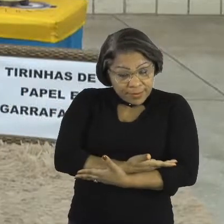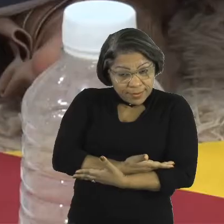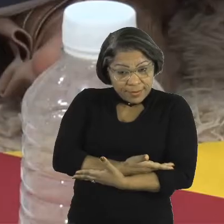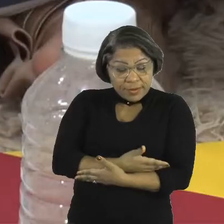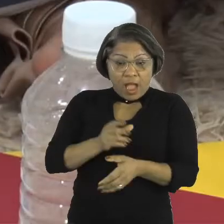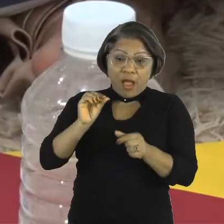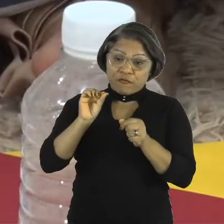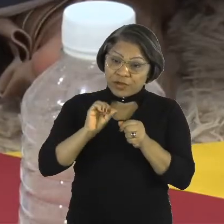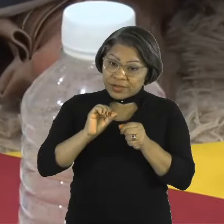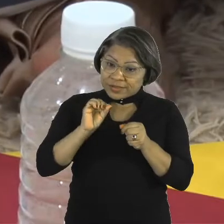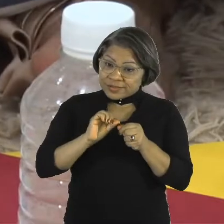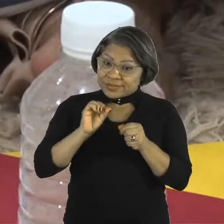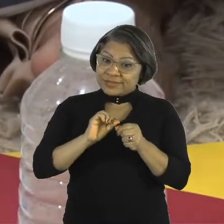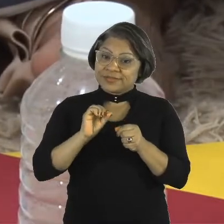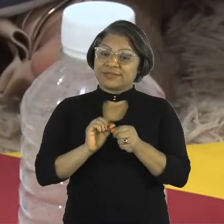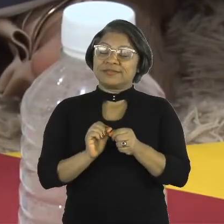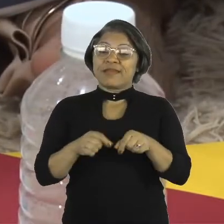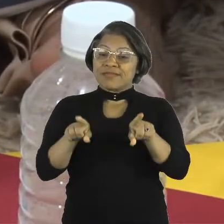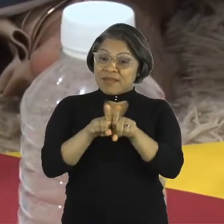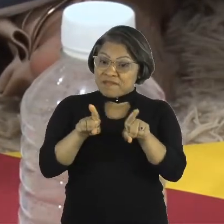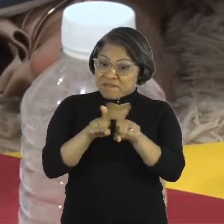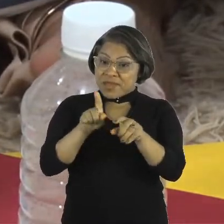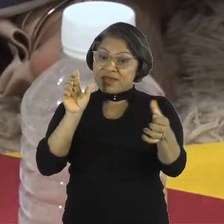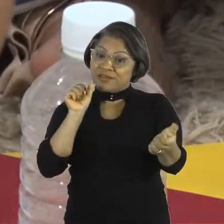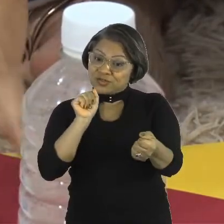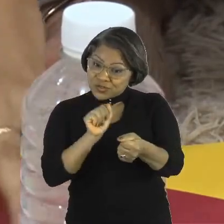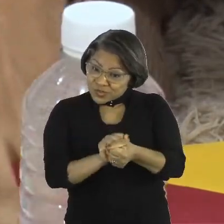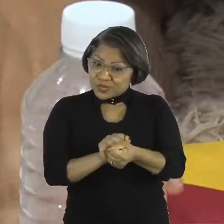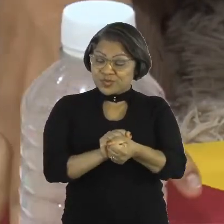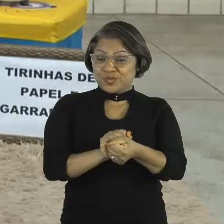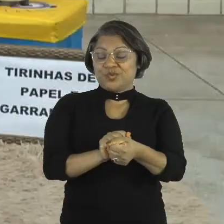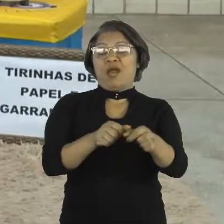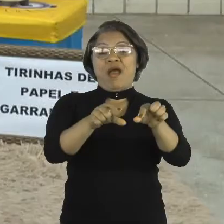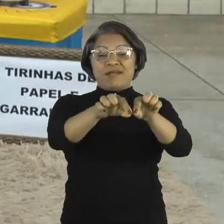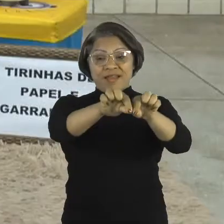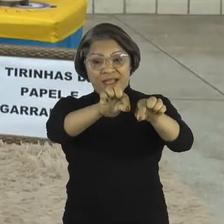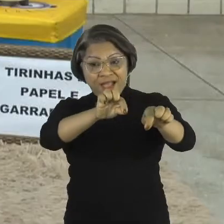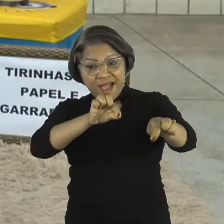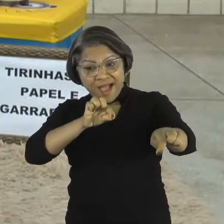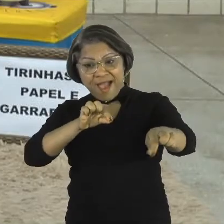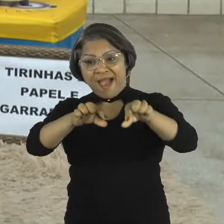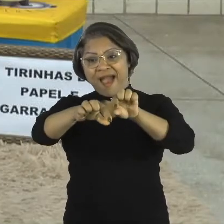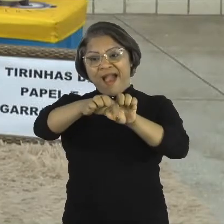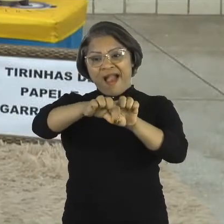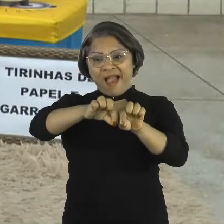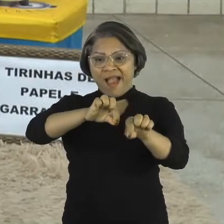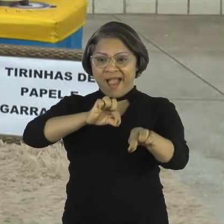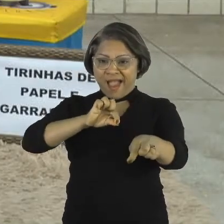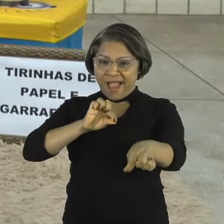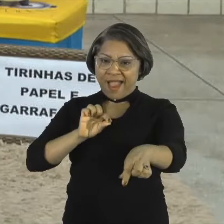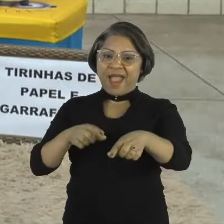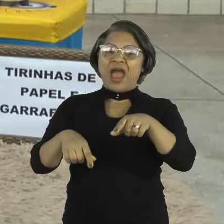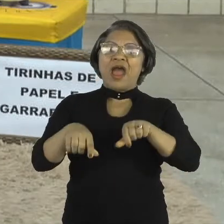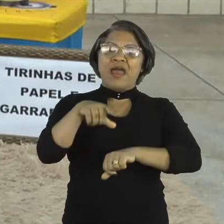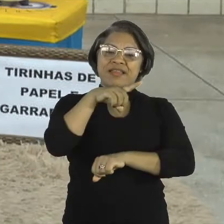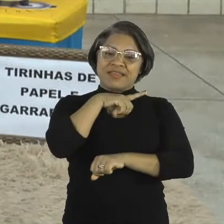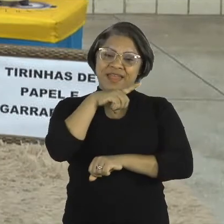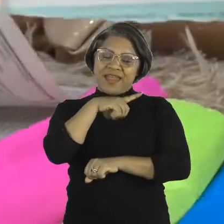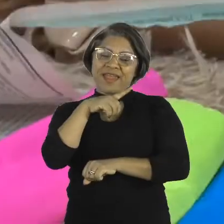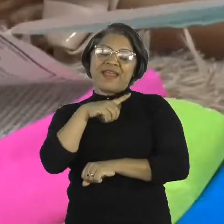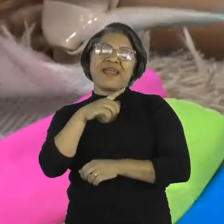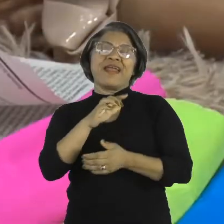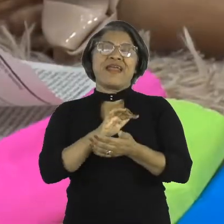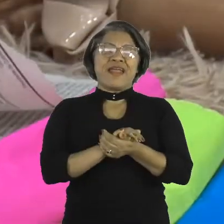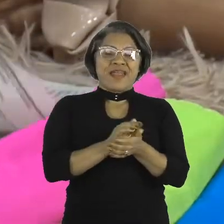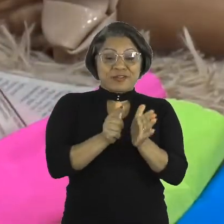esse mesmo processo de rasgar esse material. Olha, temos jornal, você apresenta o